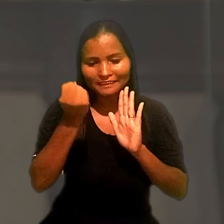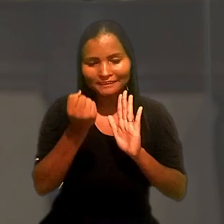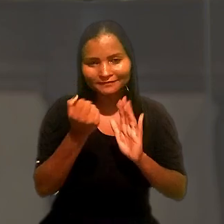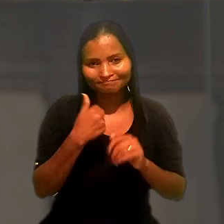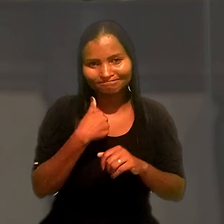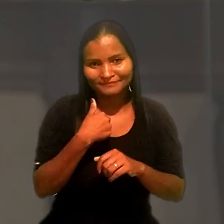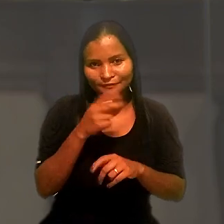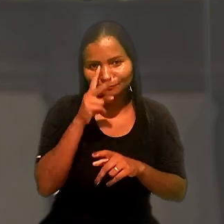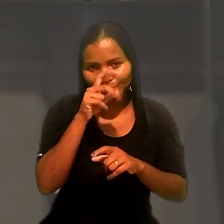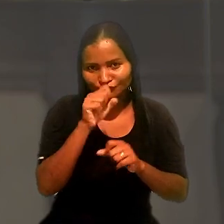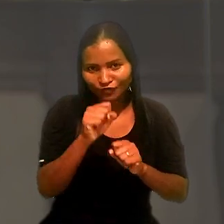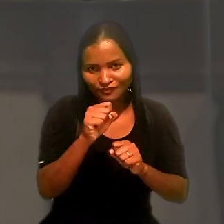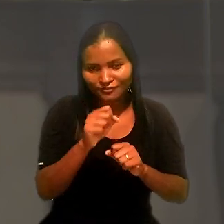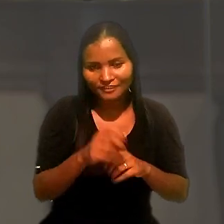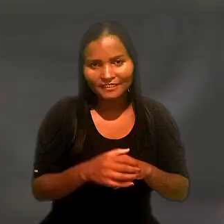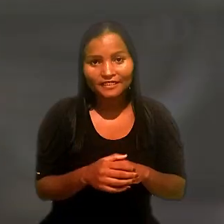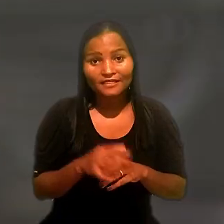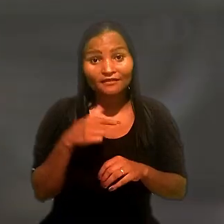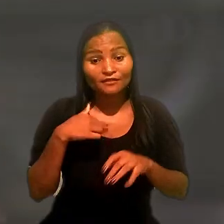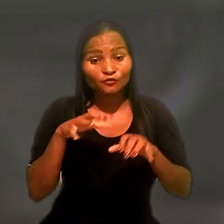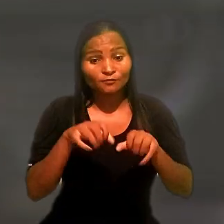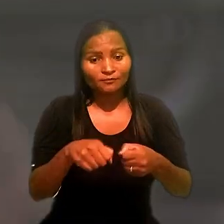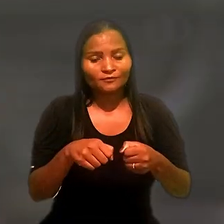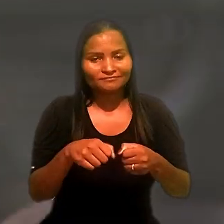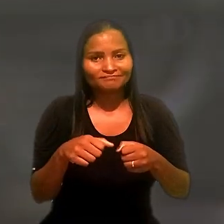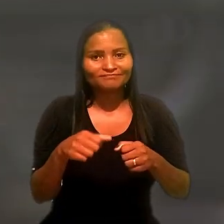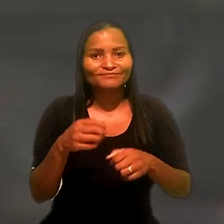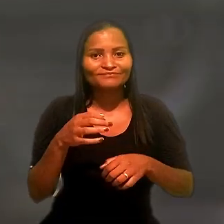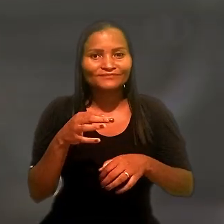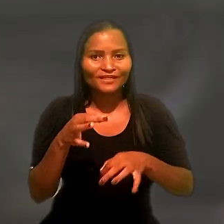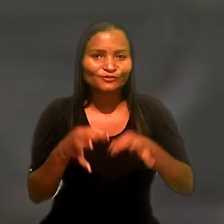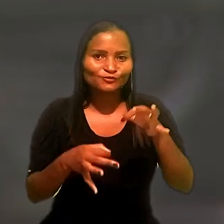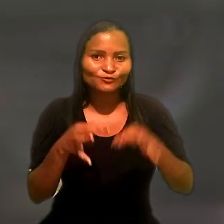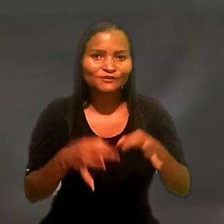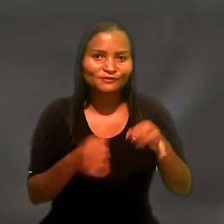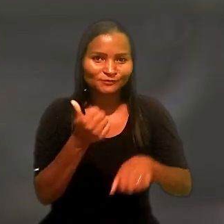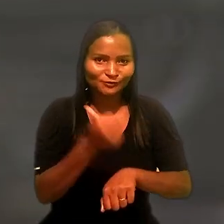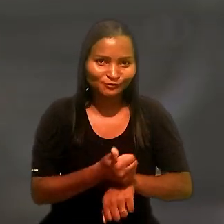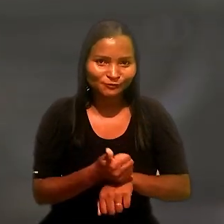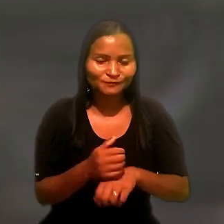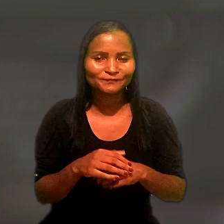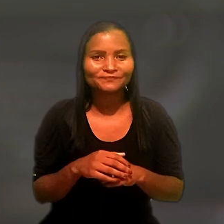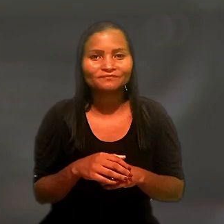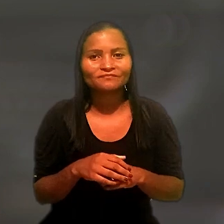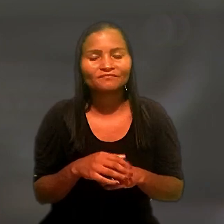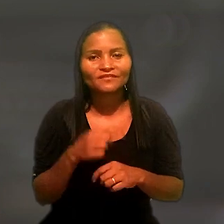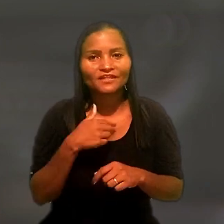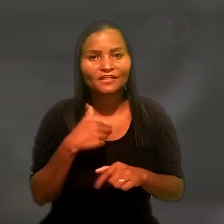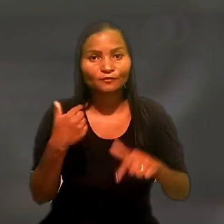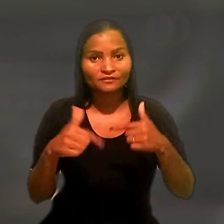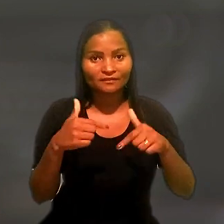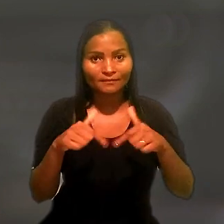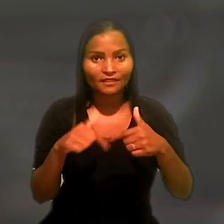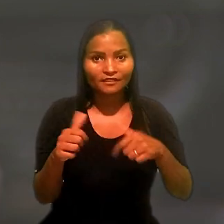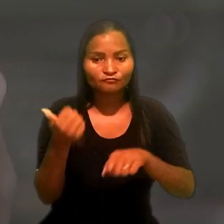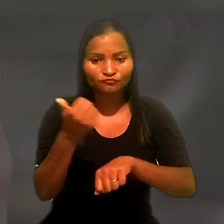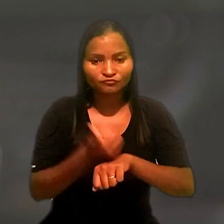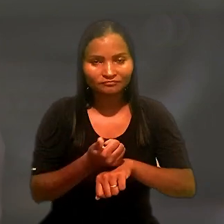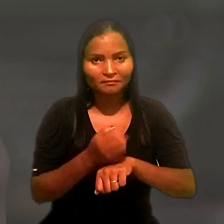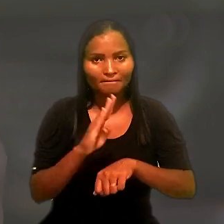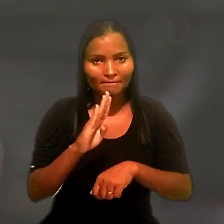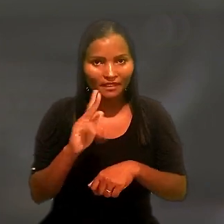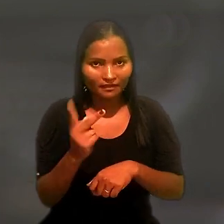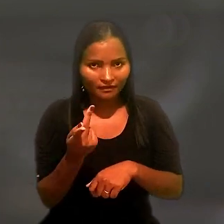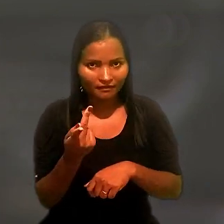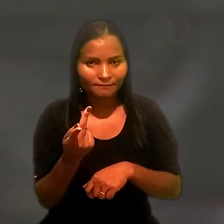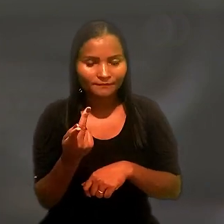fácil. E tomei posse como substituto. Trabalhei substituindo em